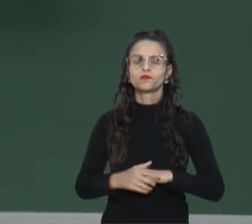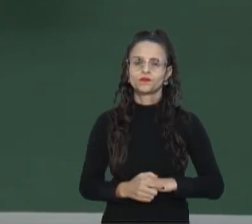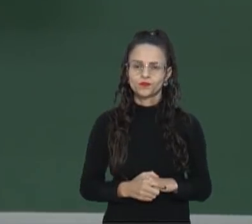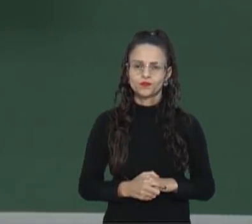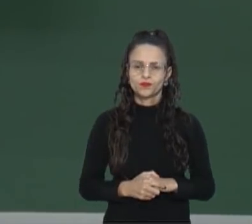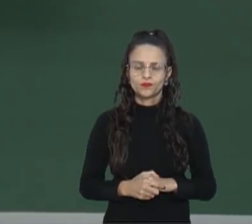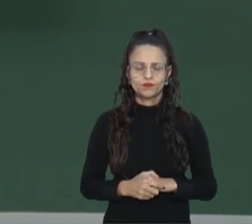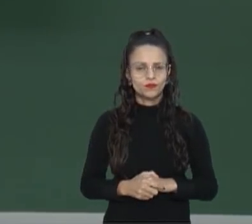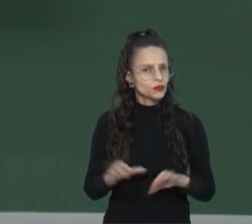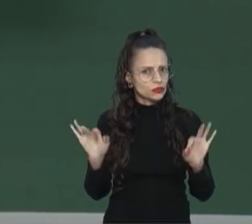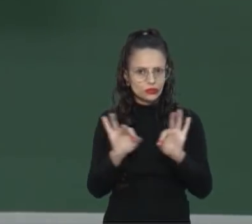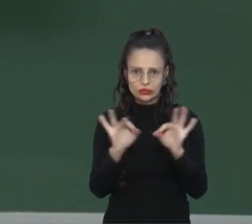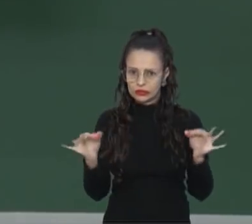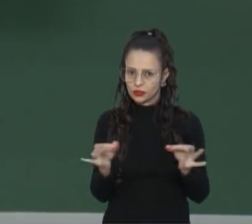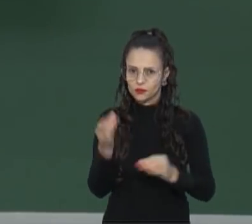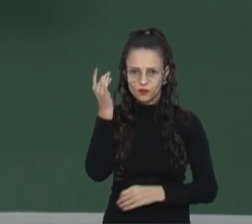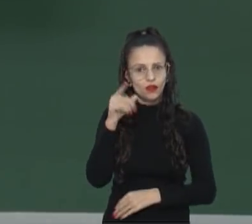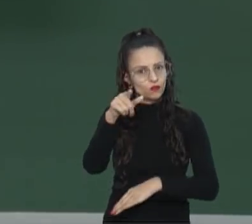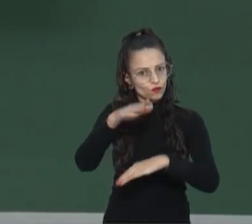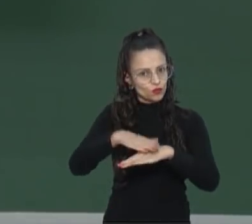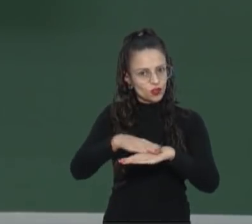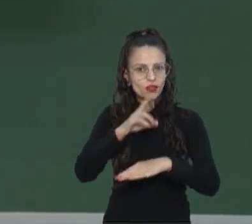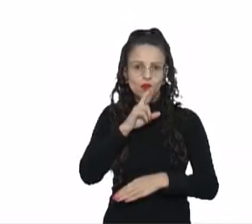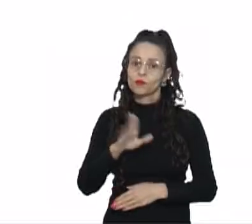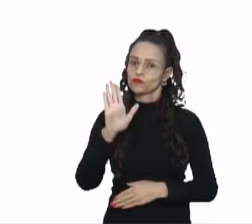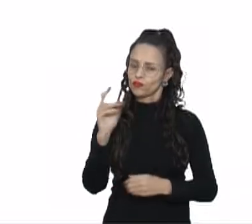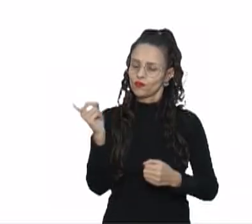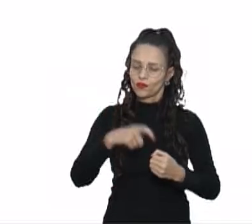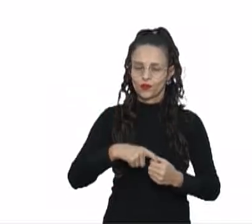óxidos? Bem simples. Responde, eu já retorno.